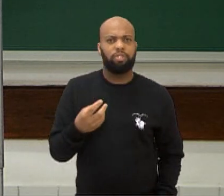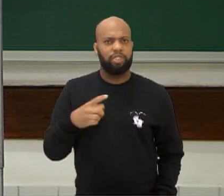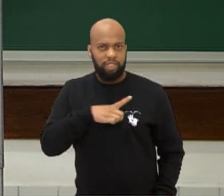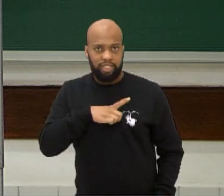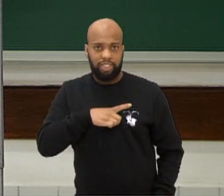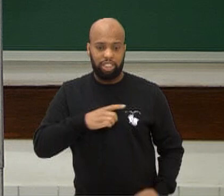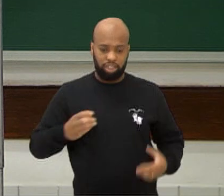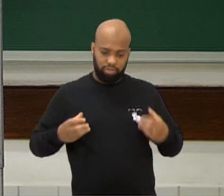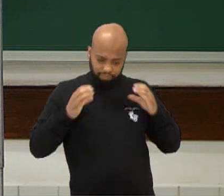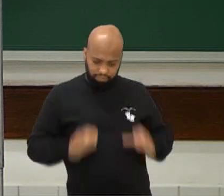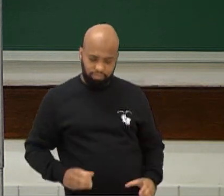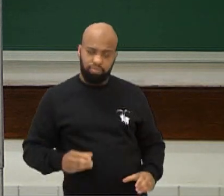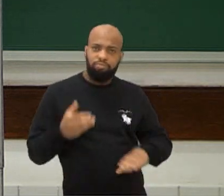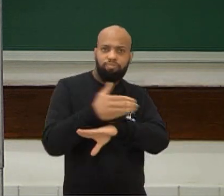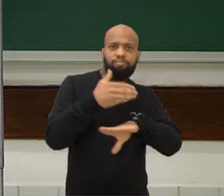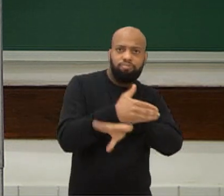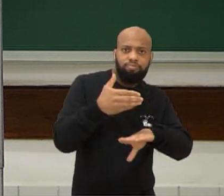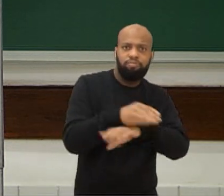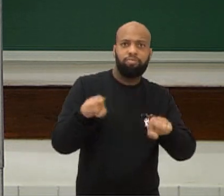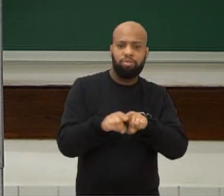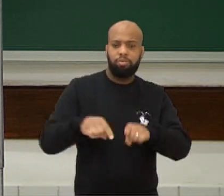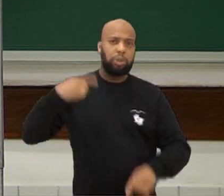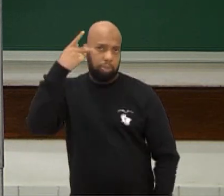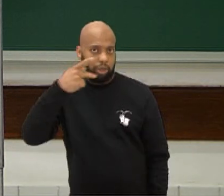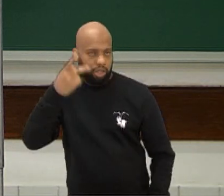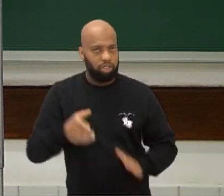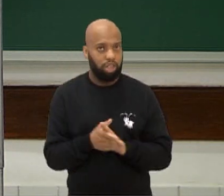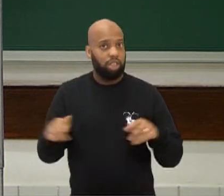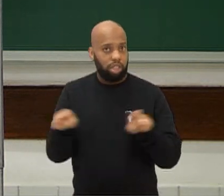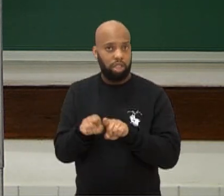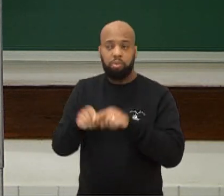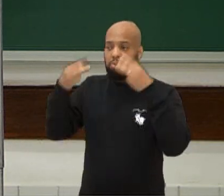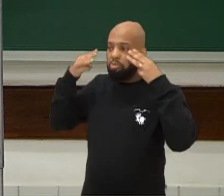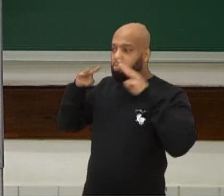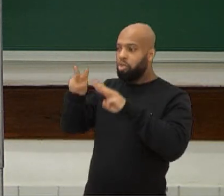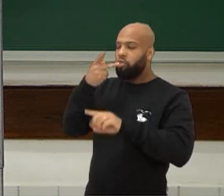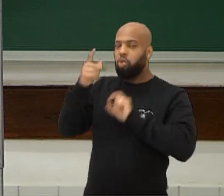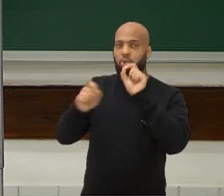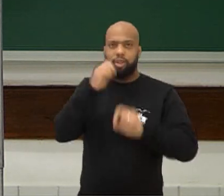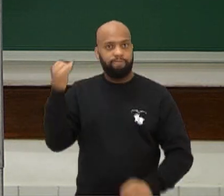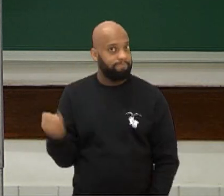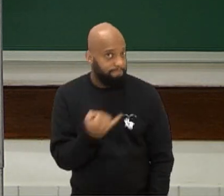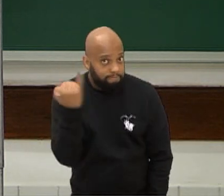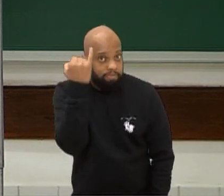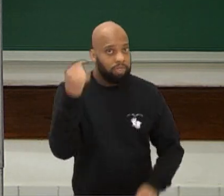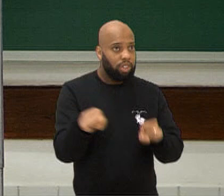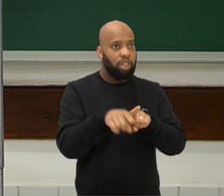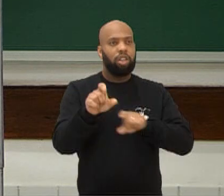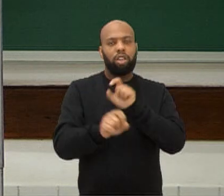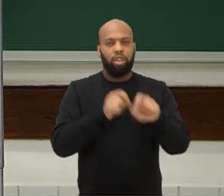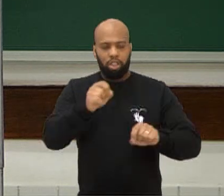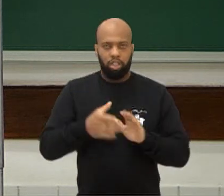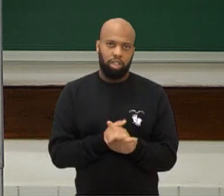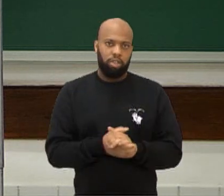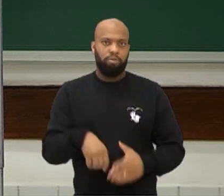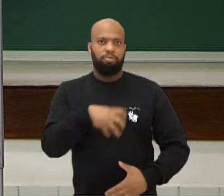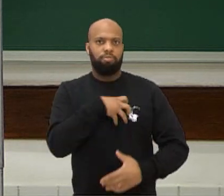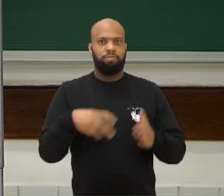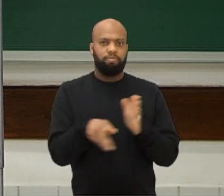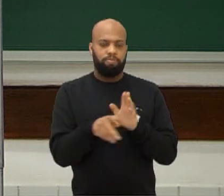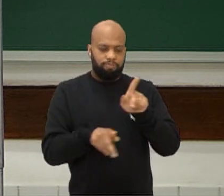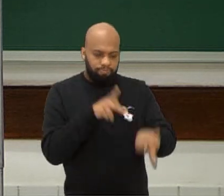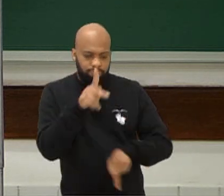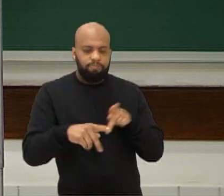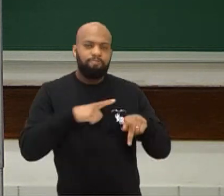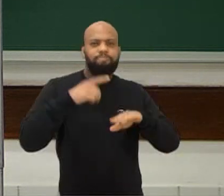política. Ele ressalta para nós também que é relevante que essa população